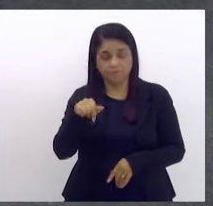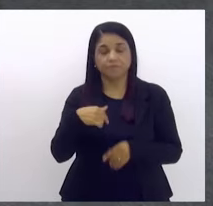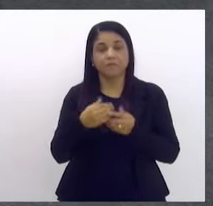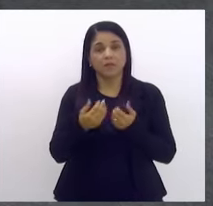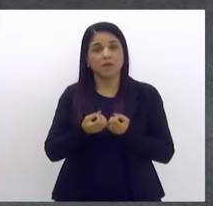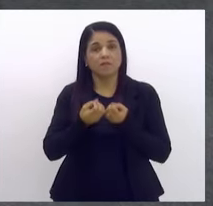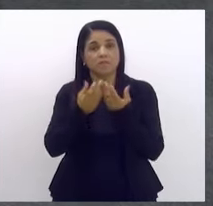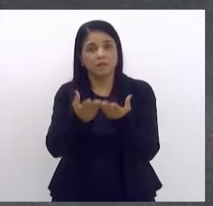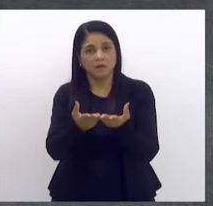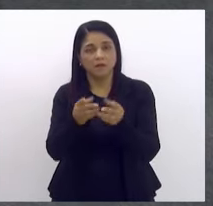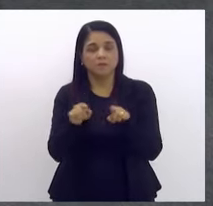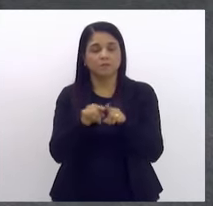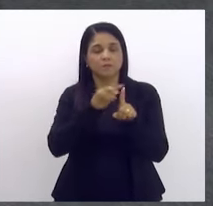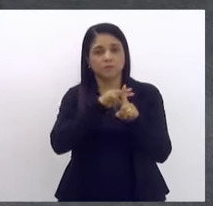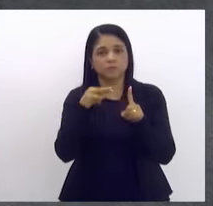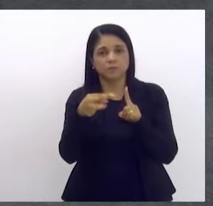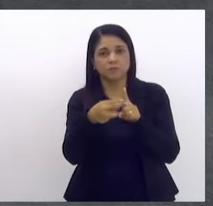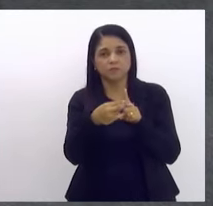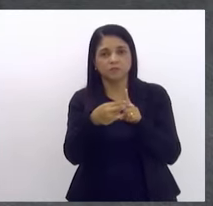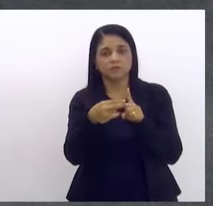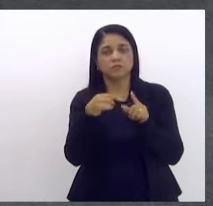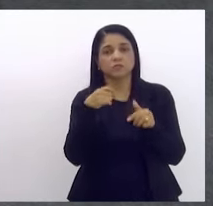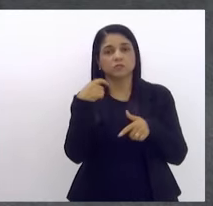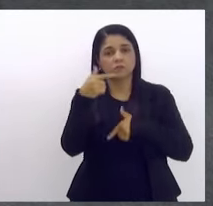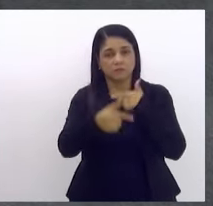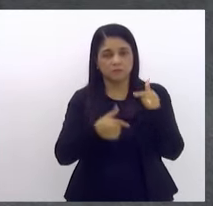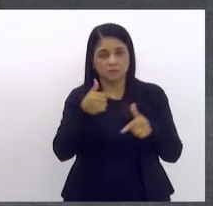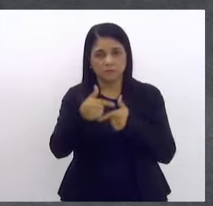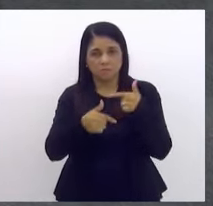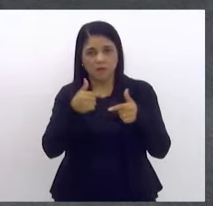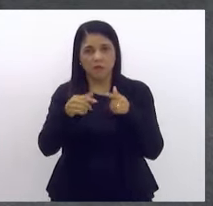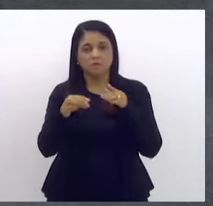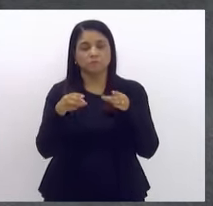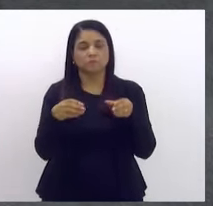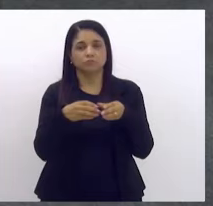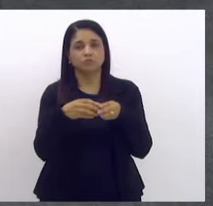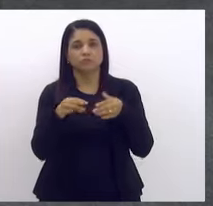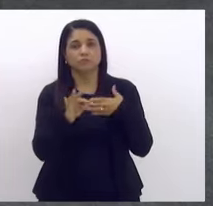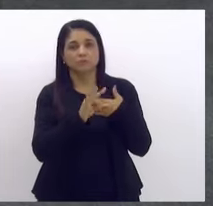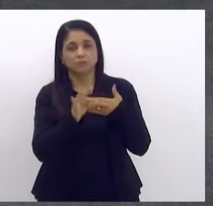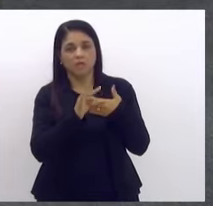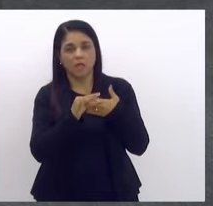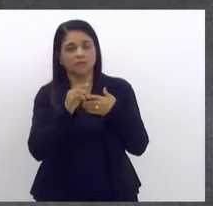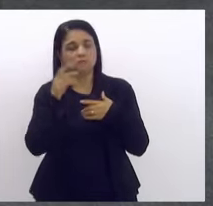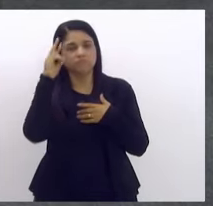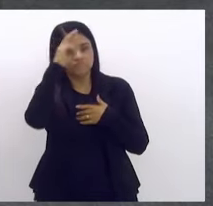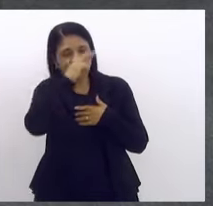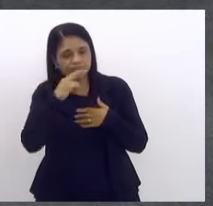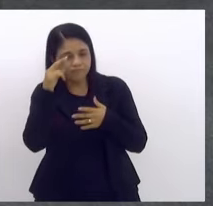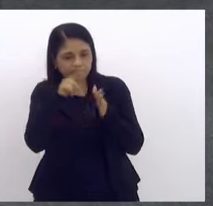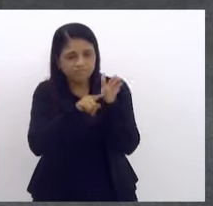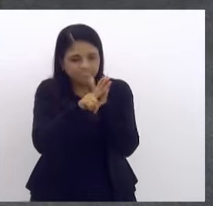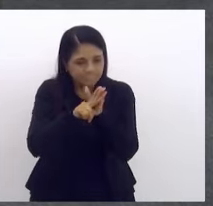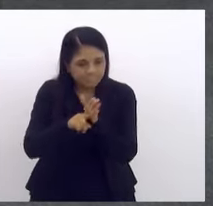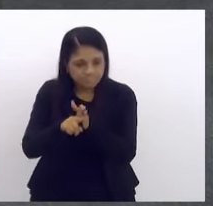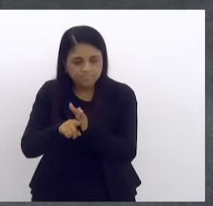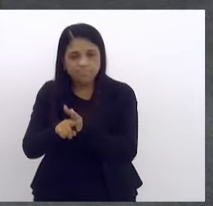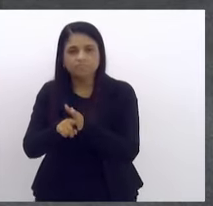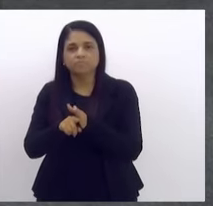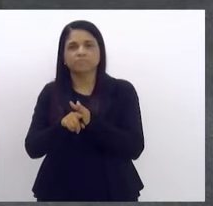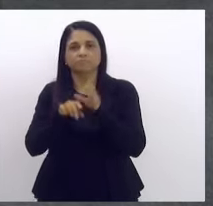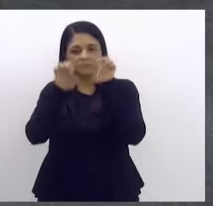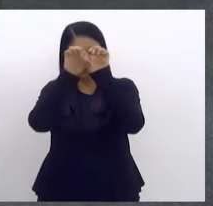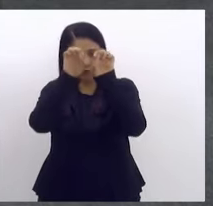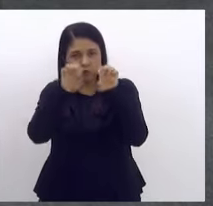entrega de perspectiva de trabalho para os técnicos que farão essa vistoria, alargando o escopo